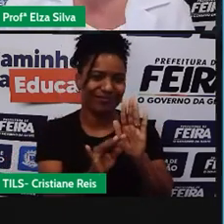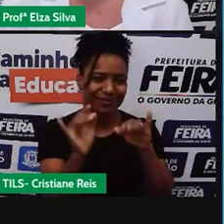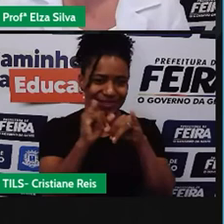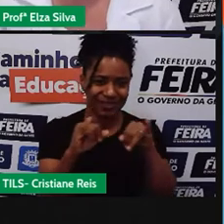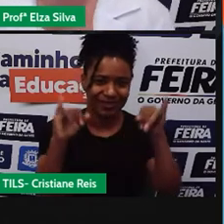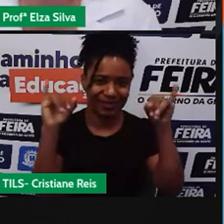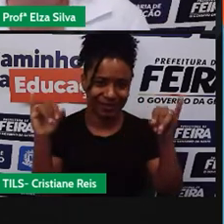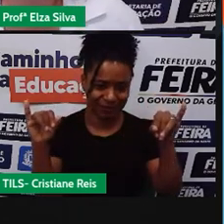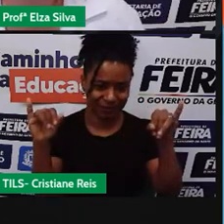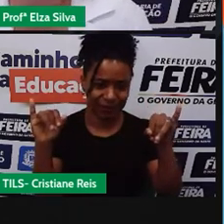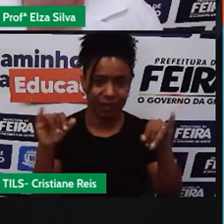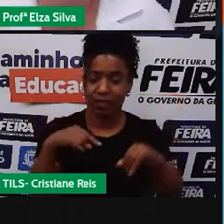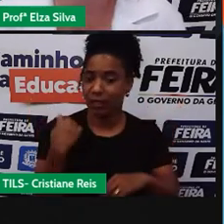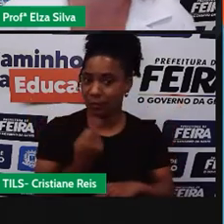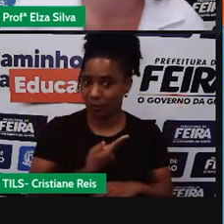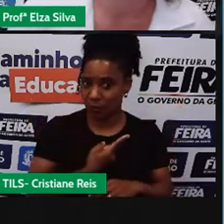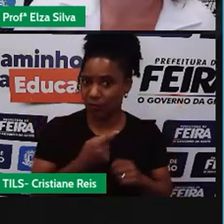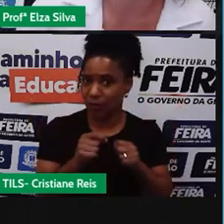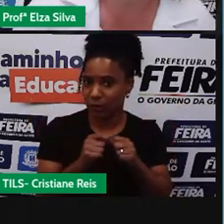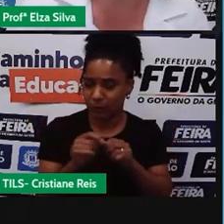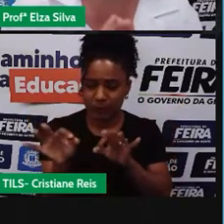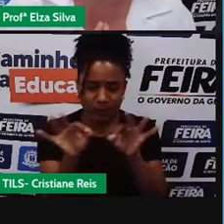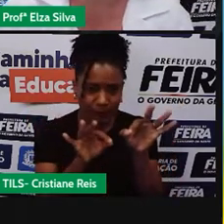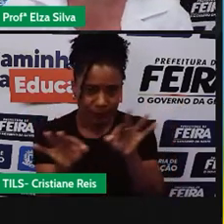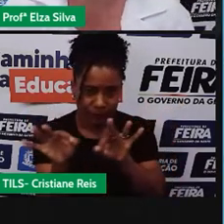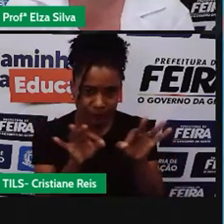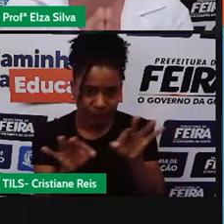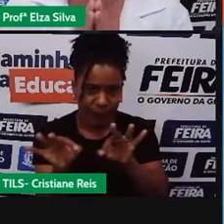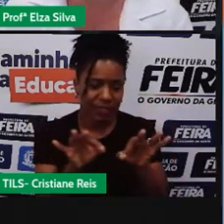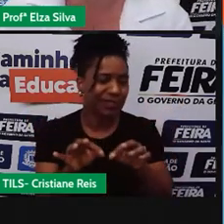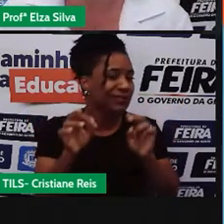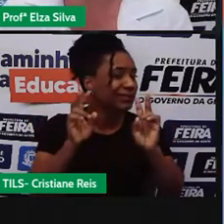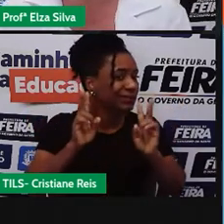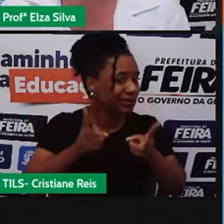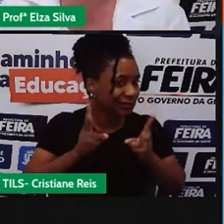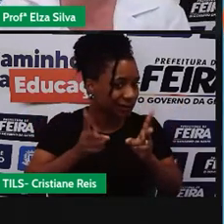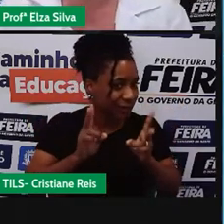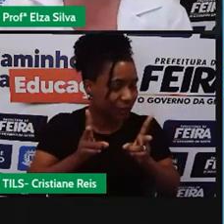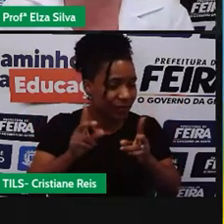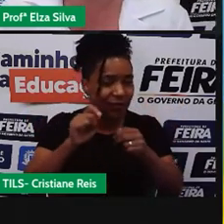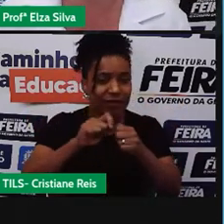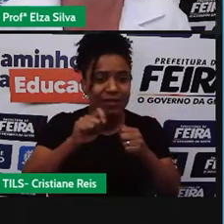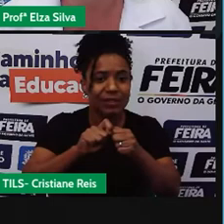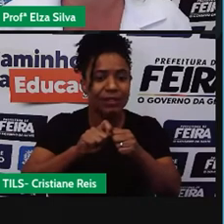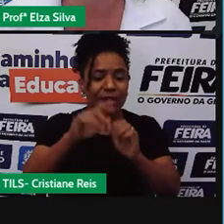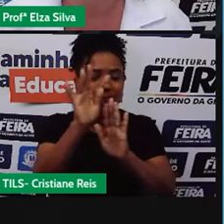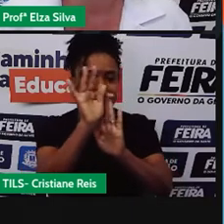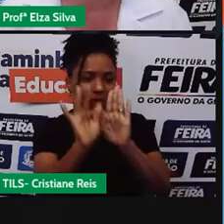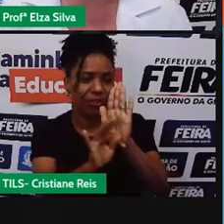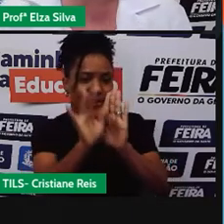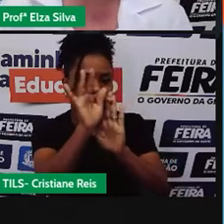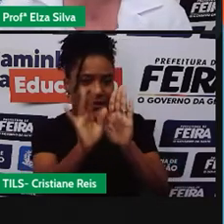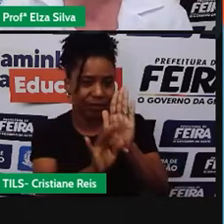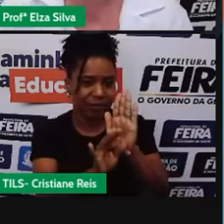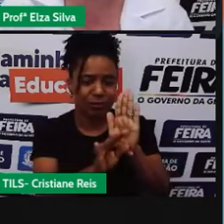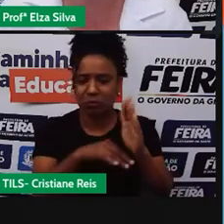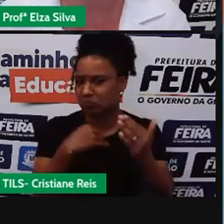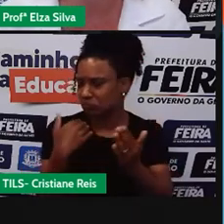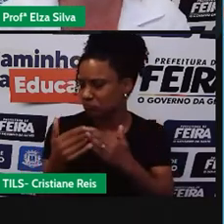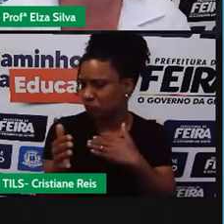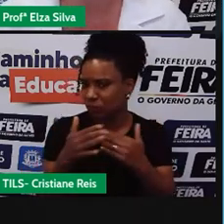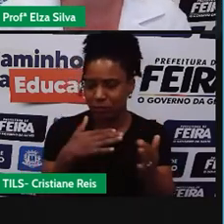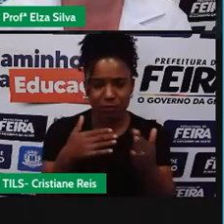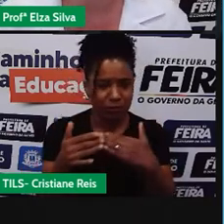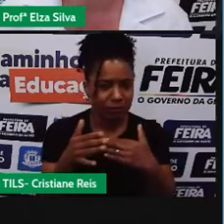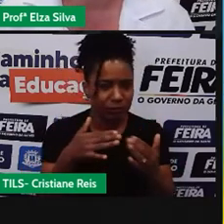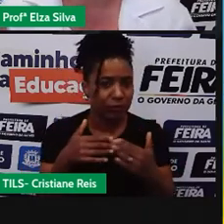vamos fazer o nosso planejamento, porque sempre quando formos produzir algum texto, independente do